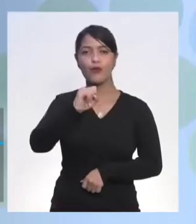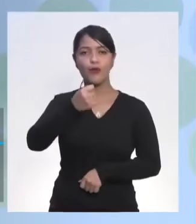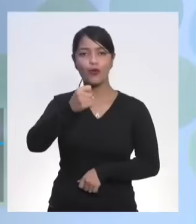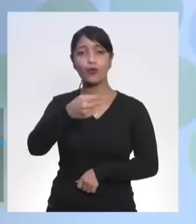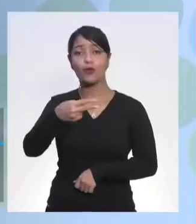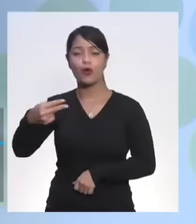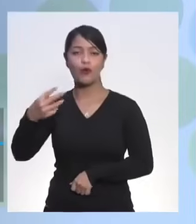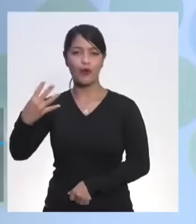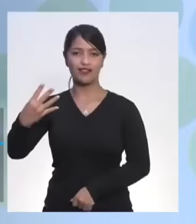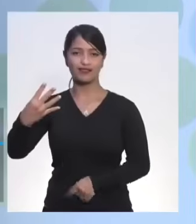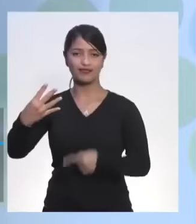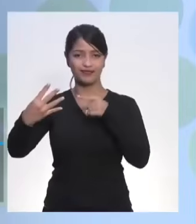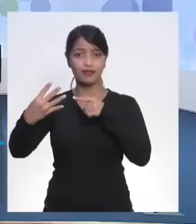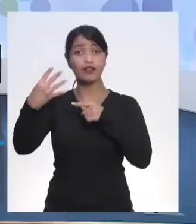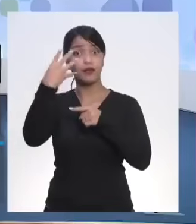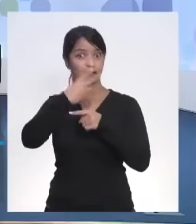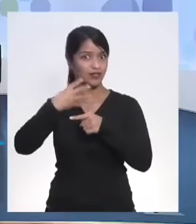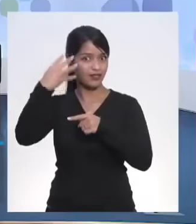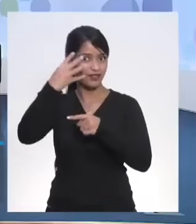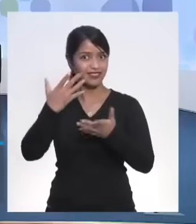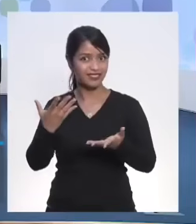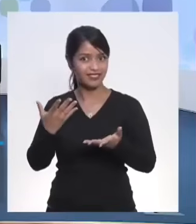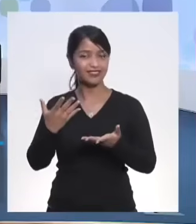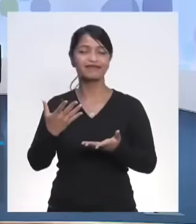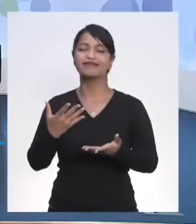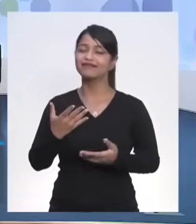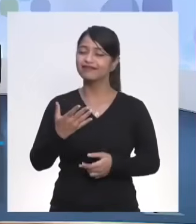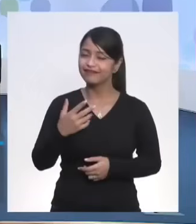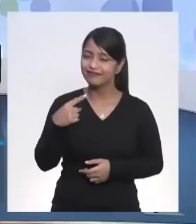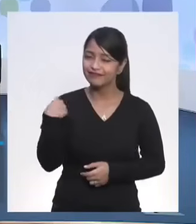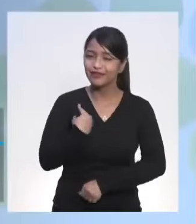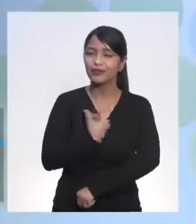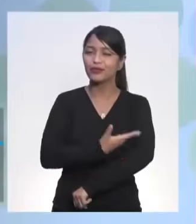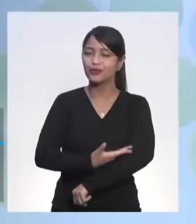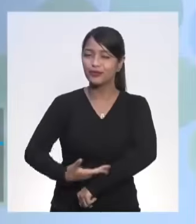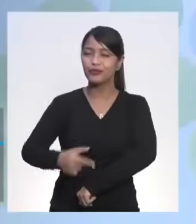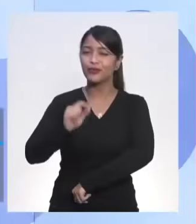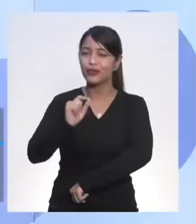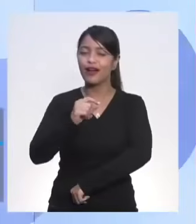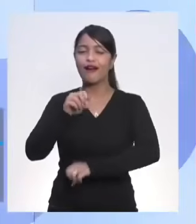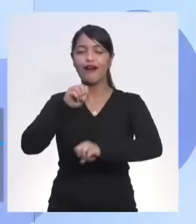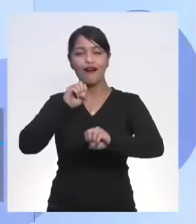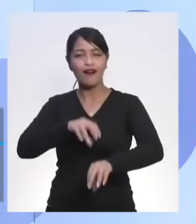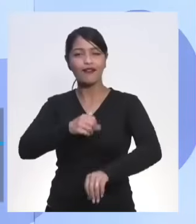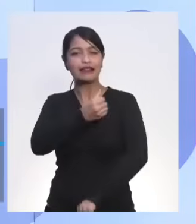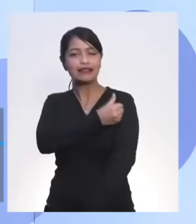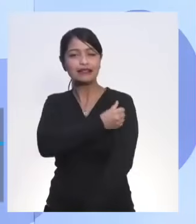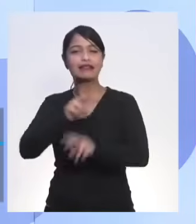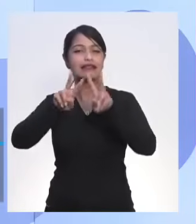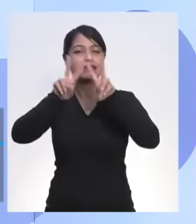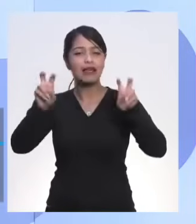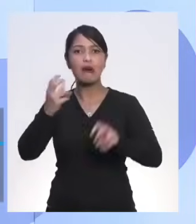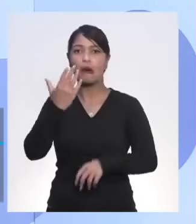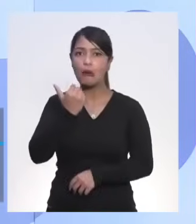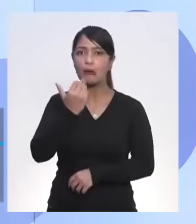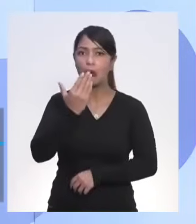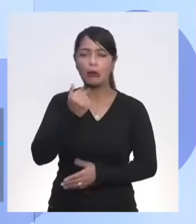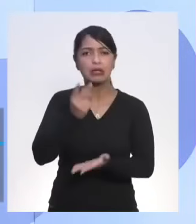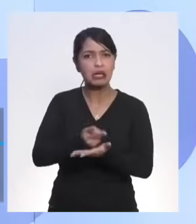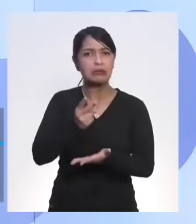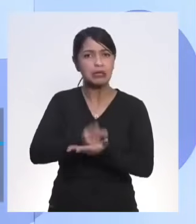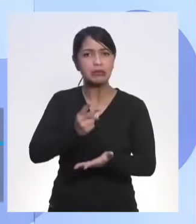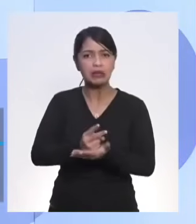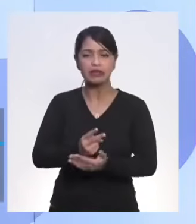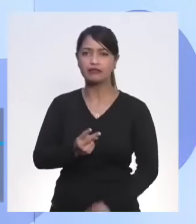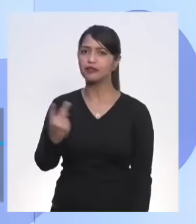almoçar. E claro, a gente sempre falando de comida na aula do sexto ano, né, Ale? A gente é muita gente, Jonas. Deixa eu te contar. Né?